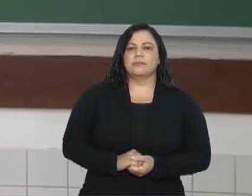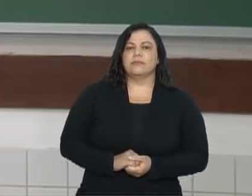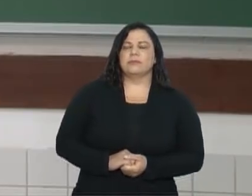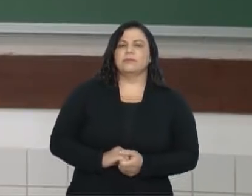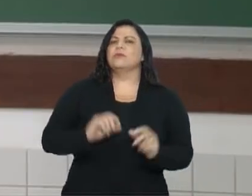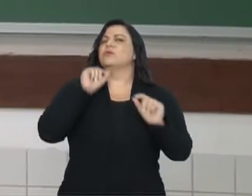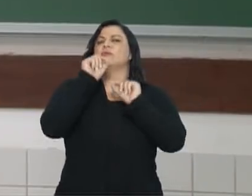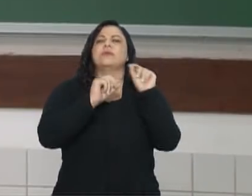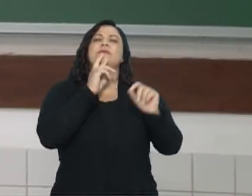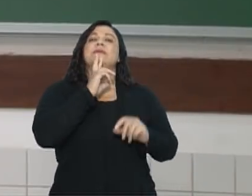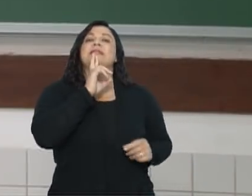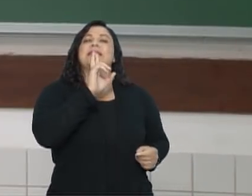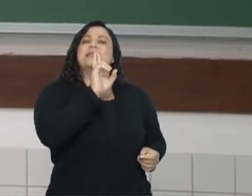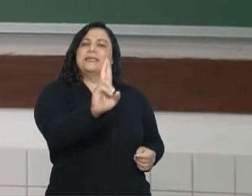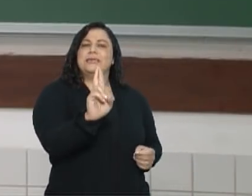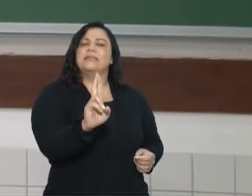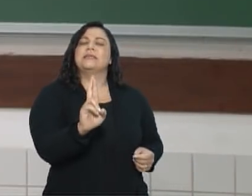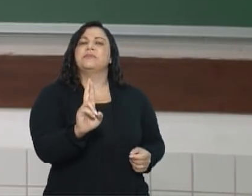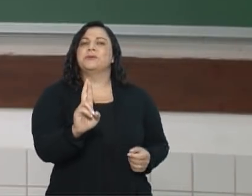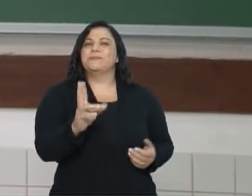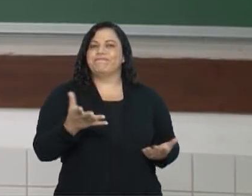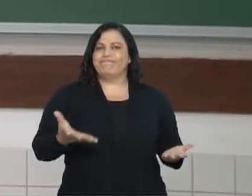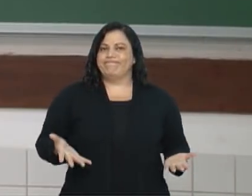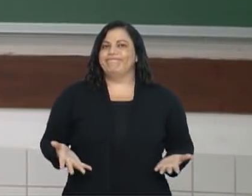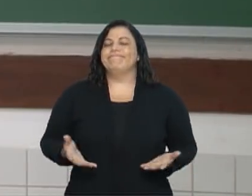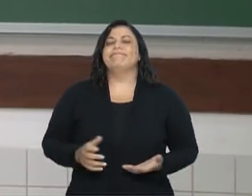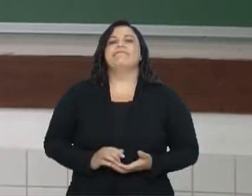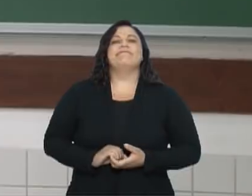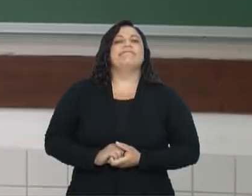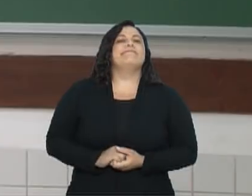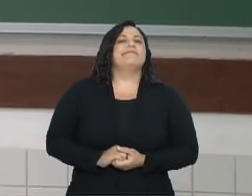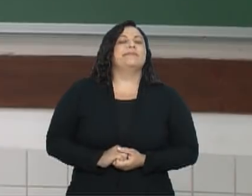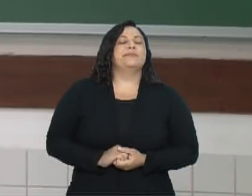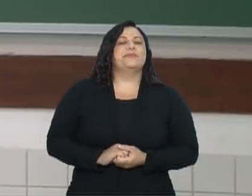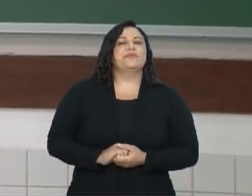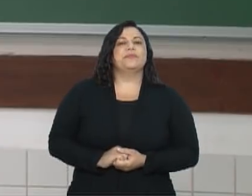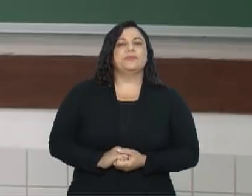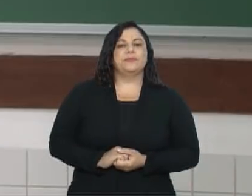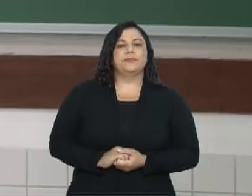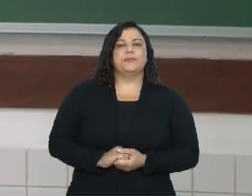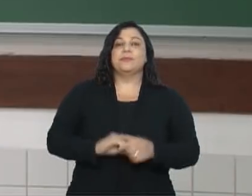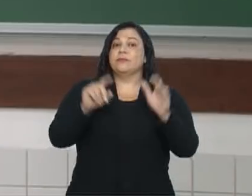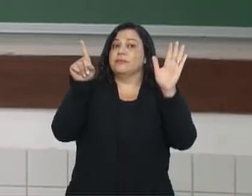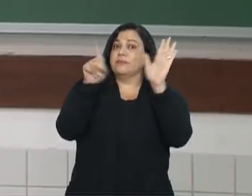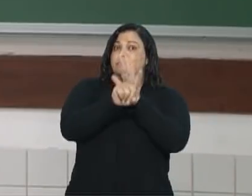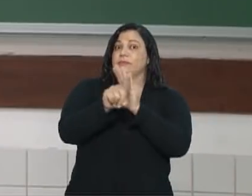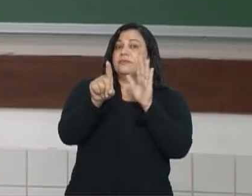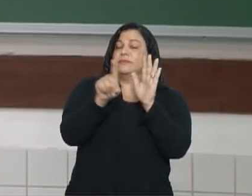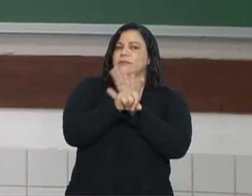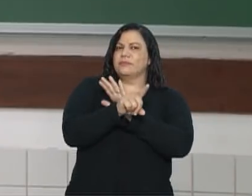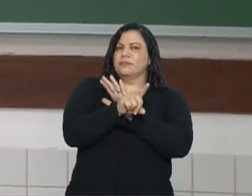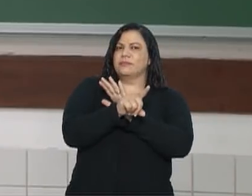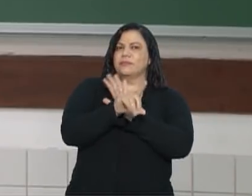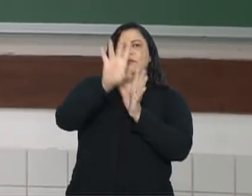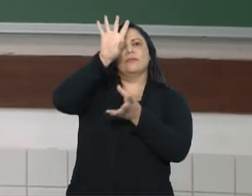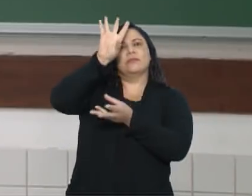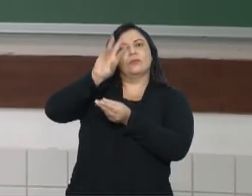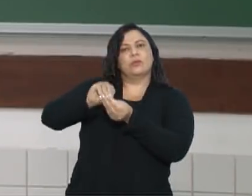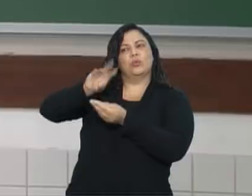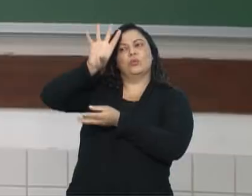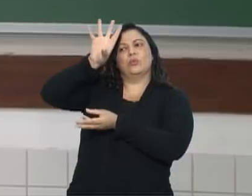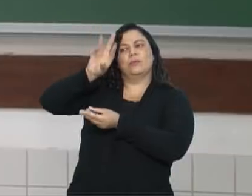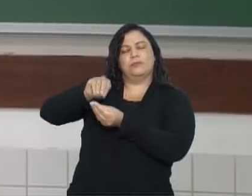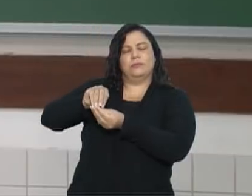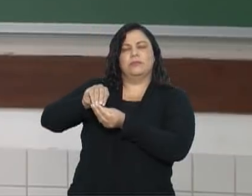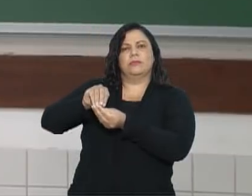O que você escreveu? Vamos lá. Essa pergunta aqui era um fechamento de